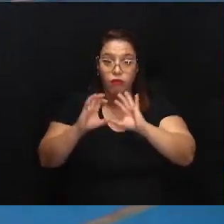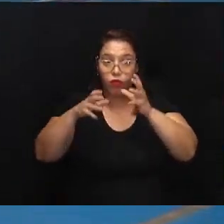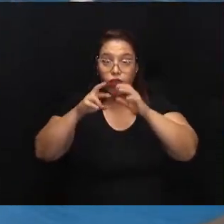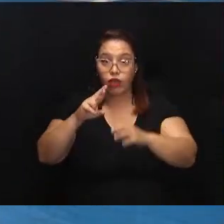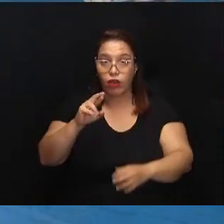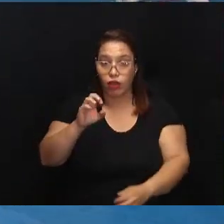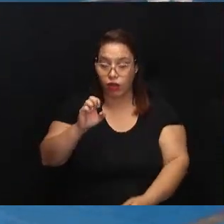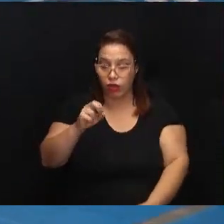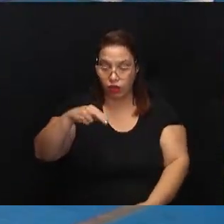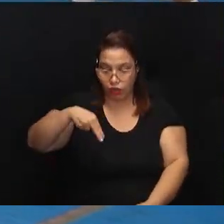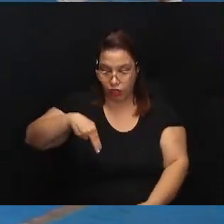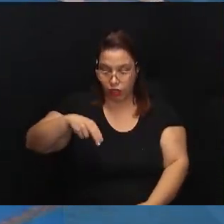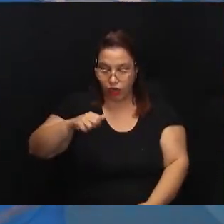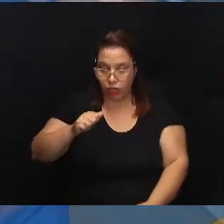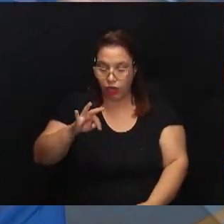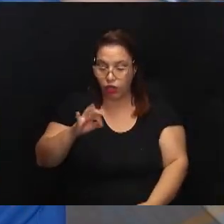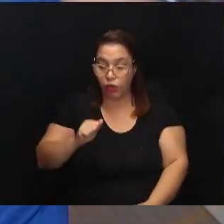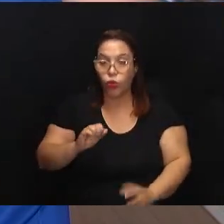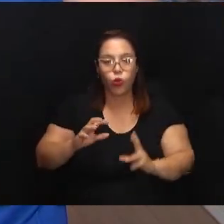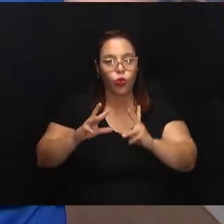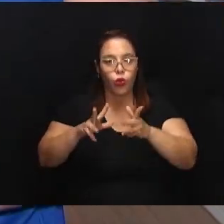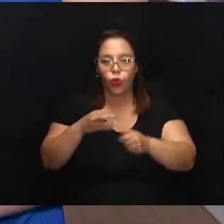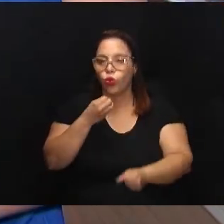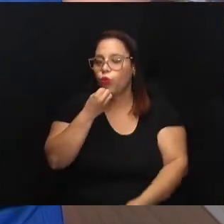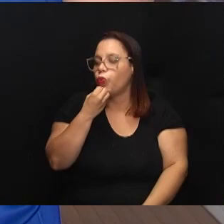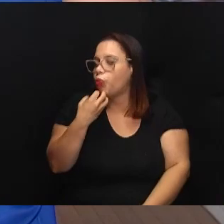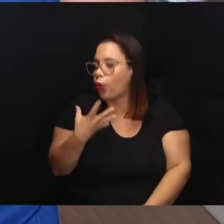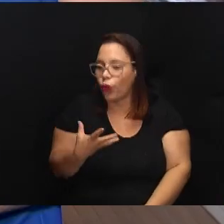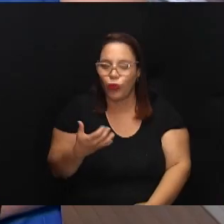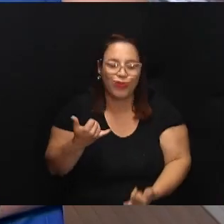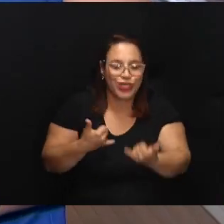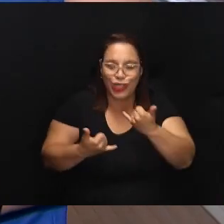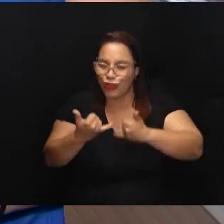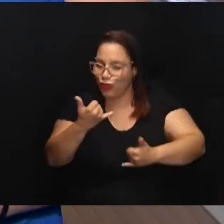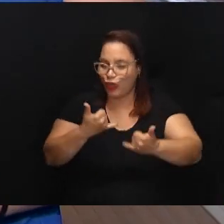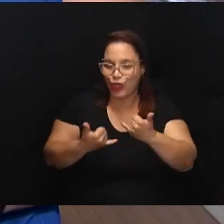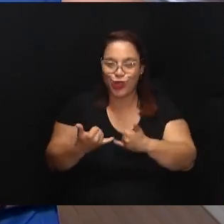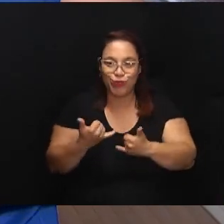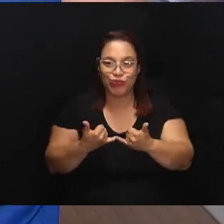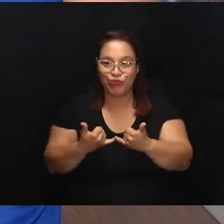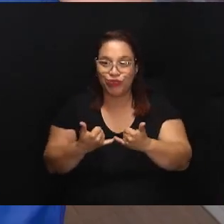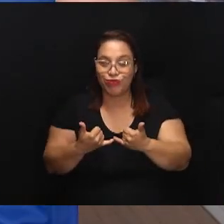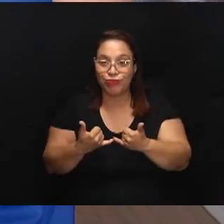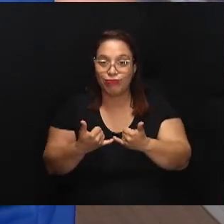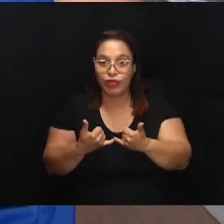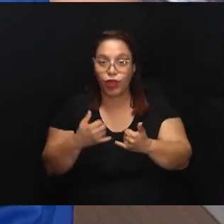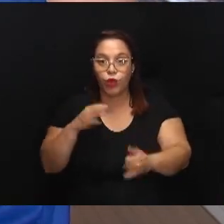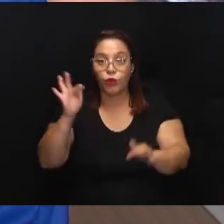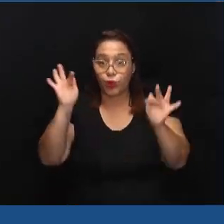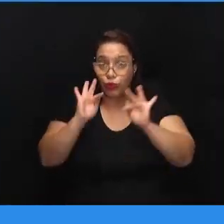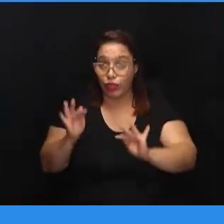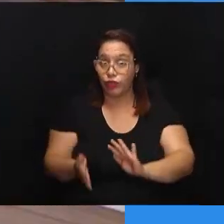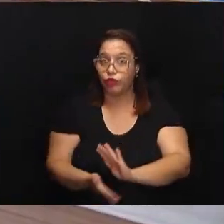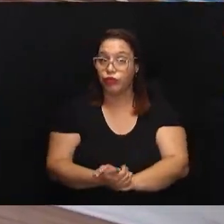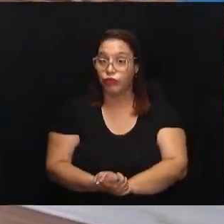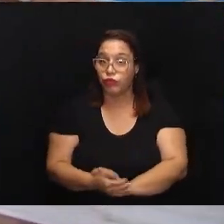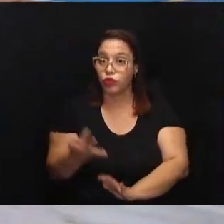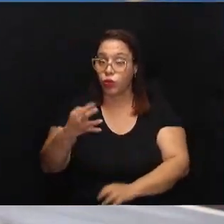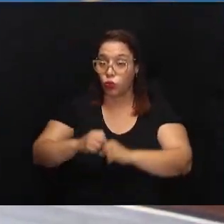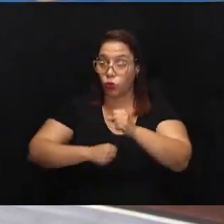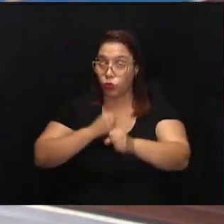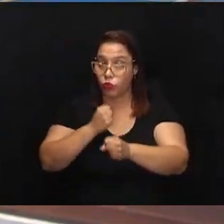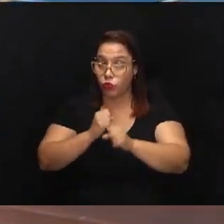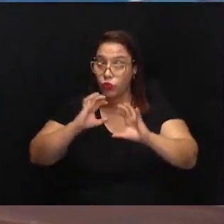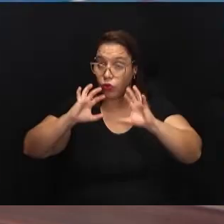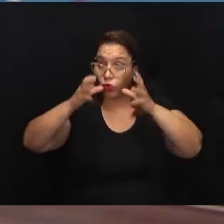Renata. Vôlei tudo de bom para você? Como que é? Tudo de bom, adoro jogar, me divirto muito. E é uma coisa que me faz muito feliz. Há 4 anos,